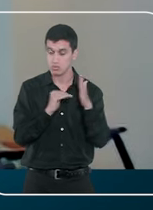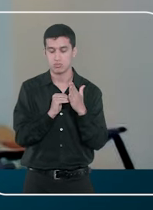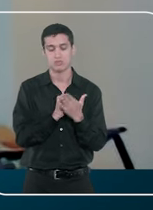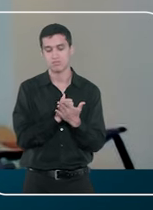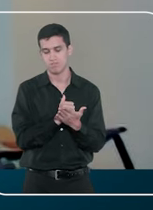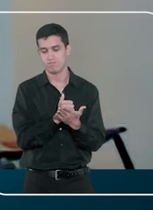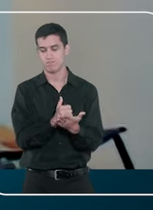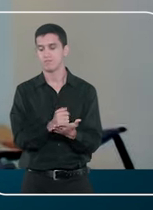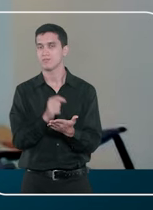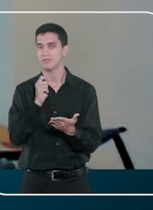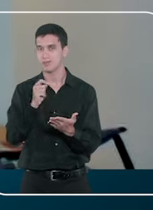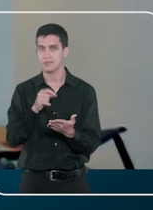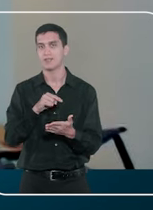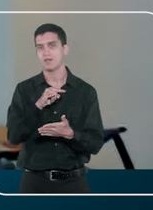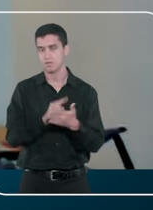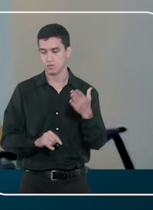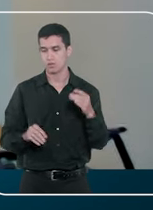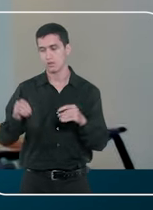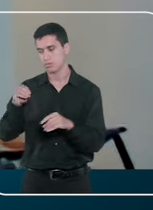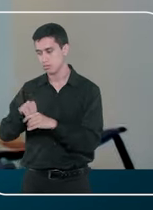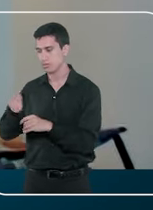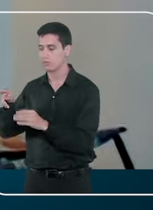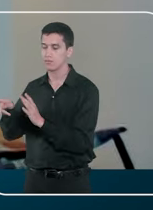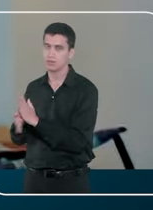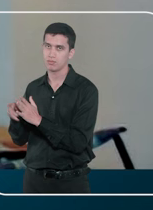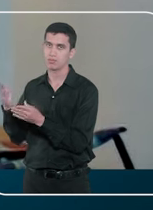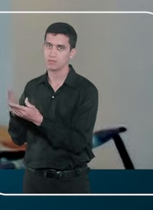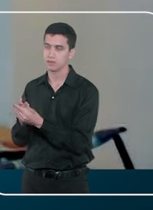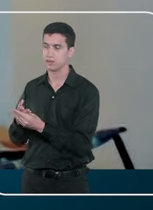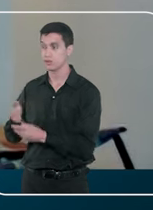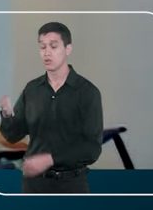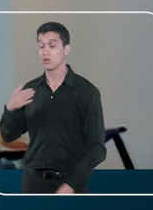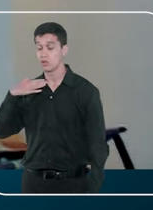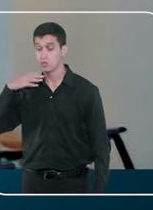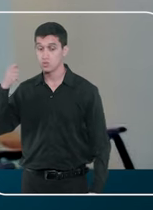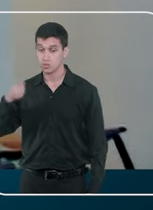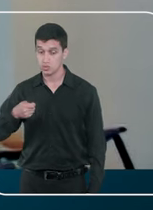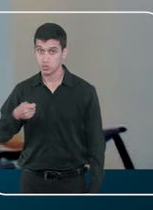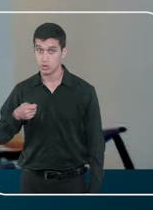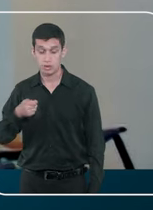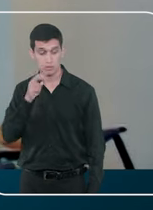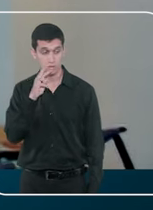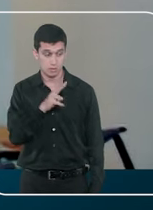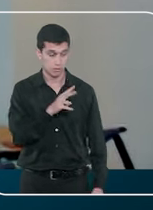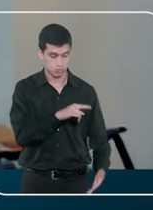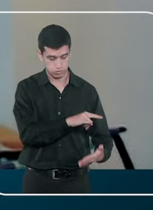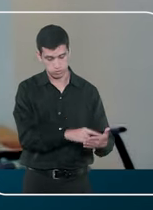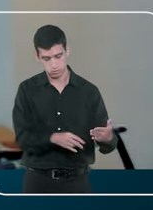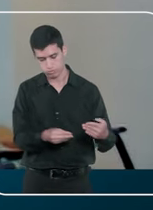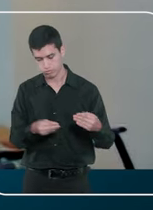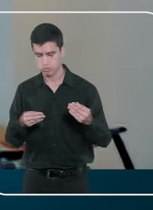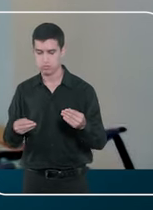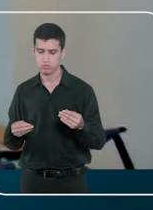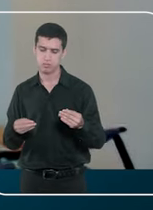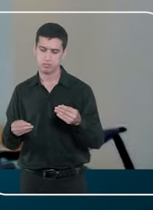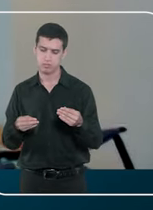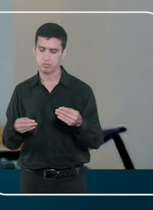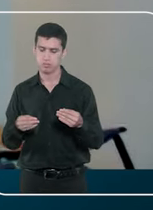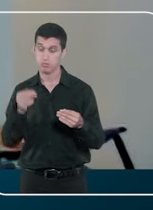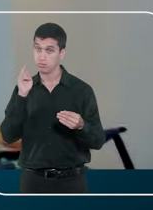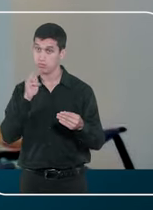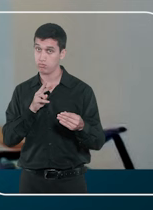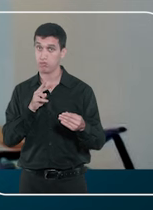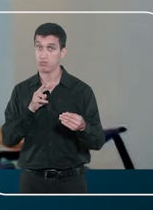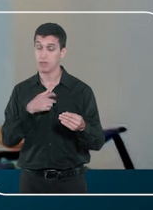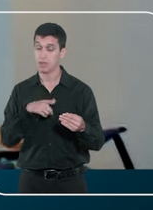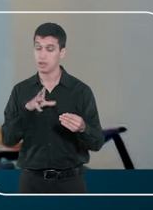à homologação judicial. O juiz, na homologação judicial, de maneira resumida, ele vai apreciar aqui três pontos: